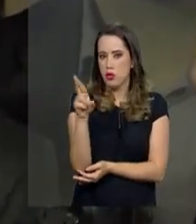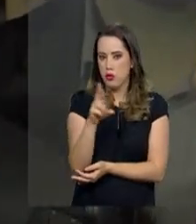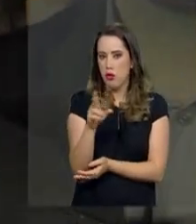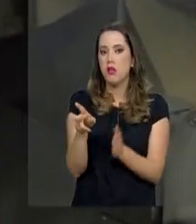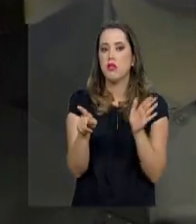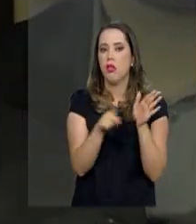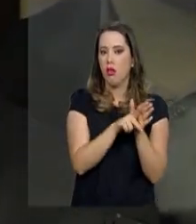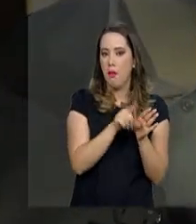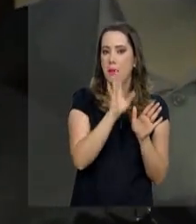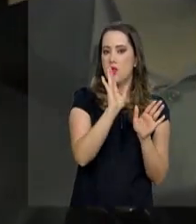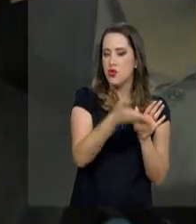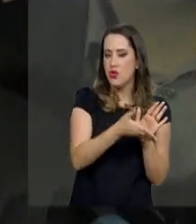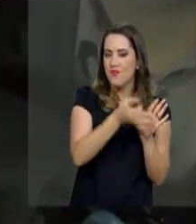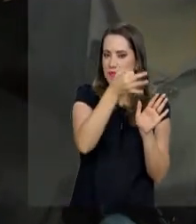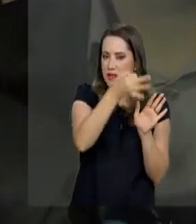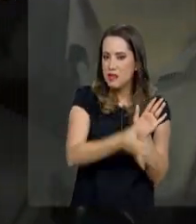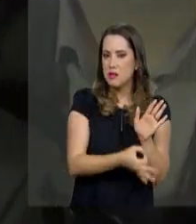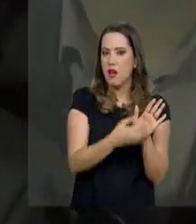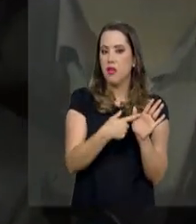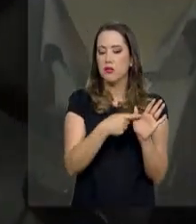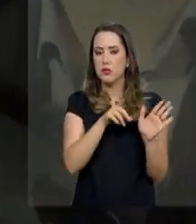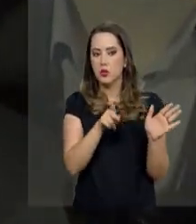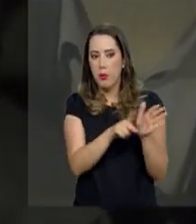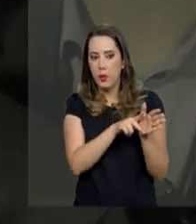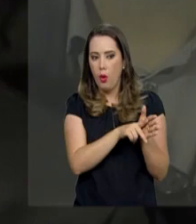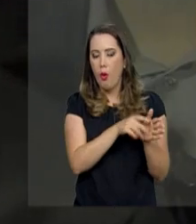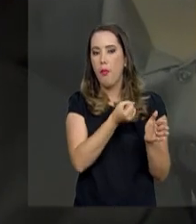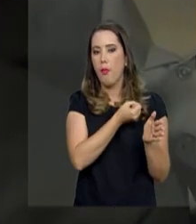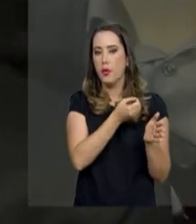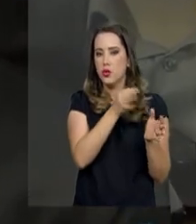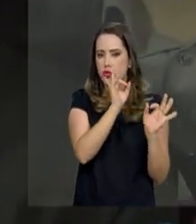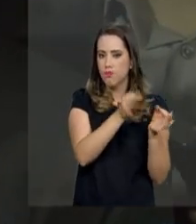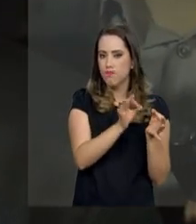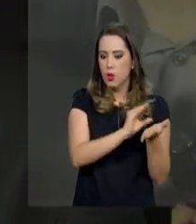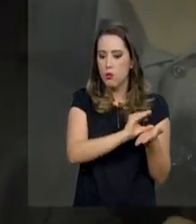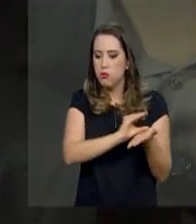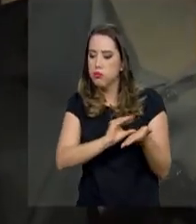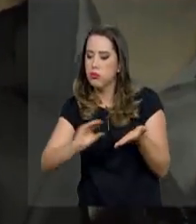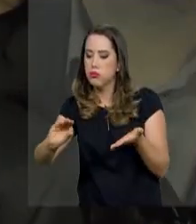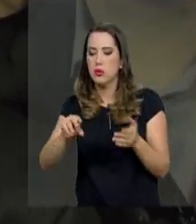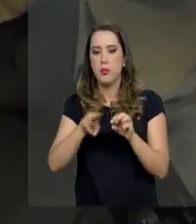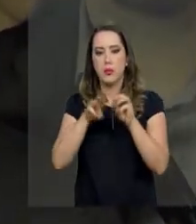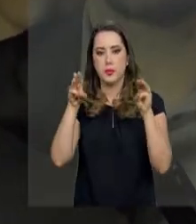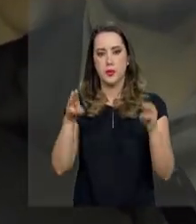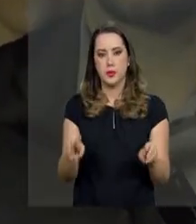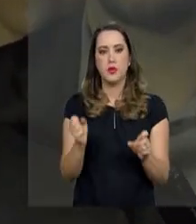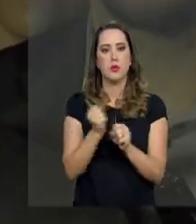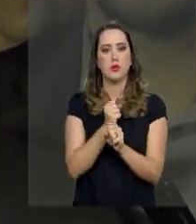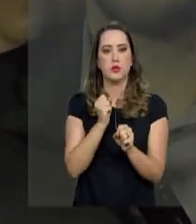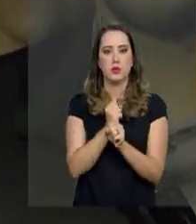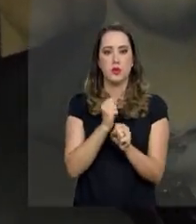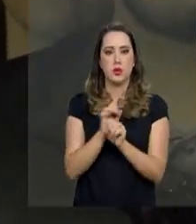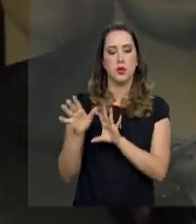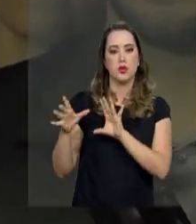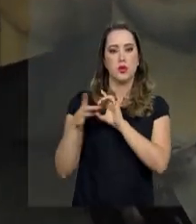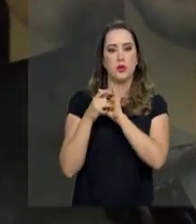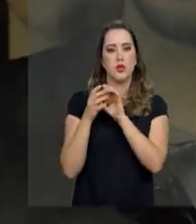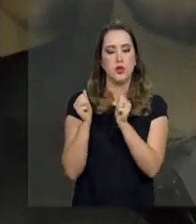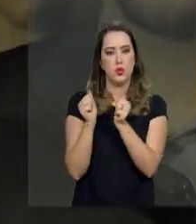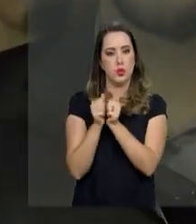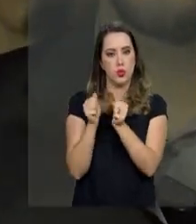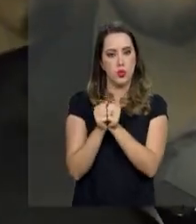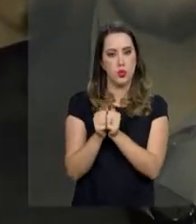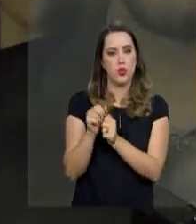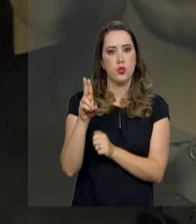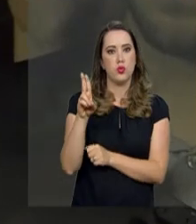recursos também já estão identificados e serão destinados, muito provavelmente, numa parceria que faremos com